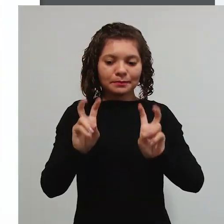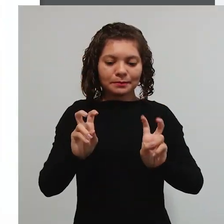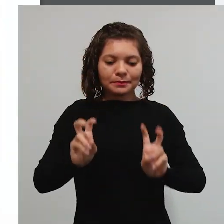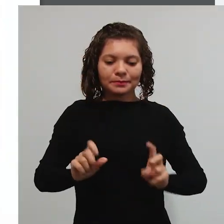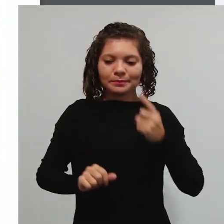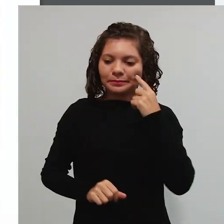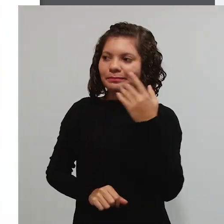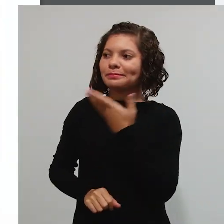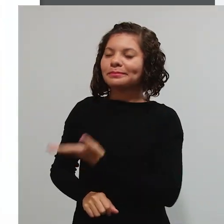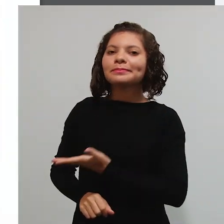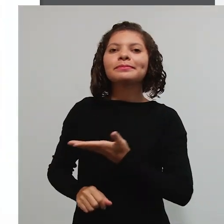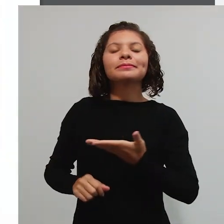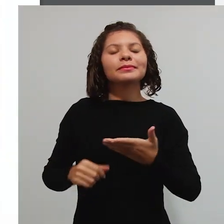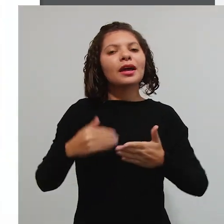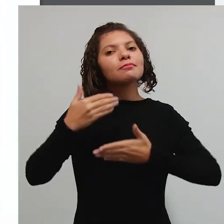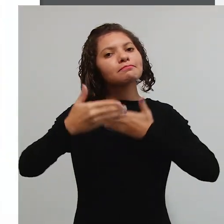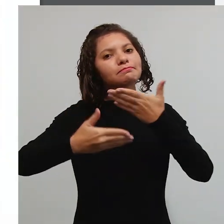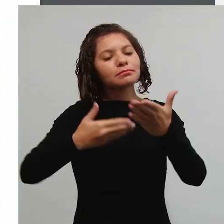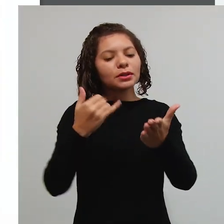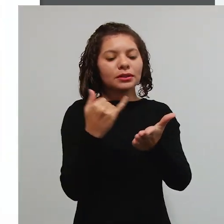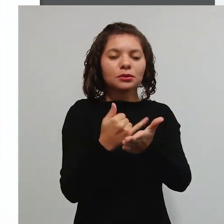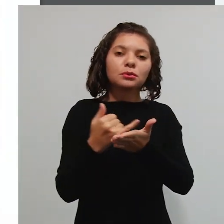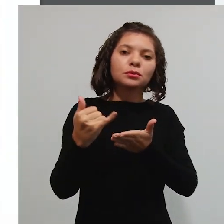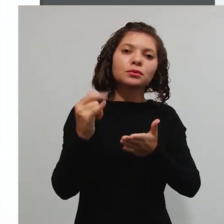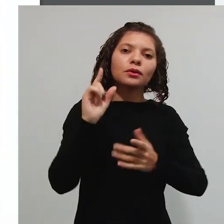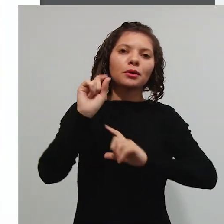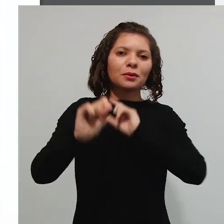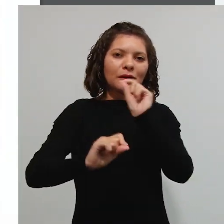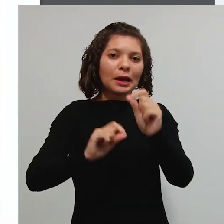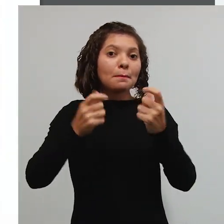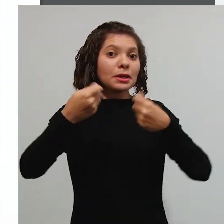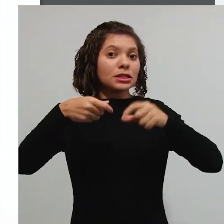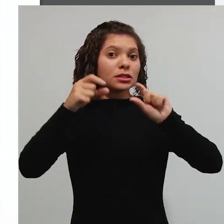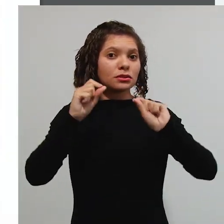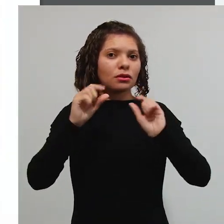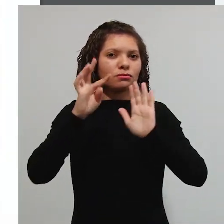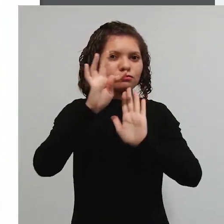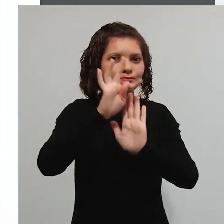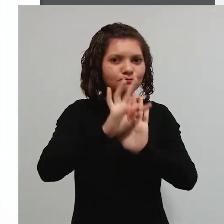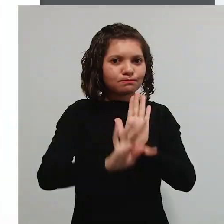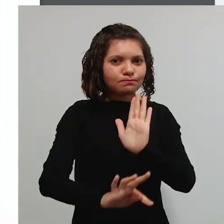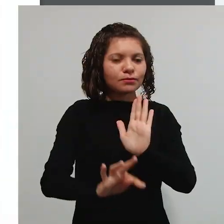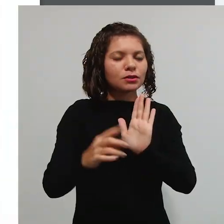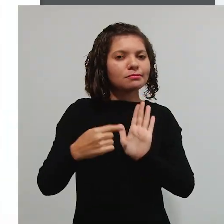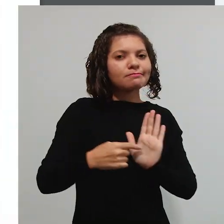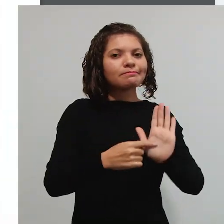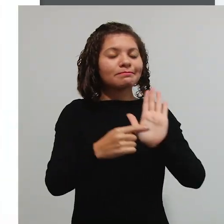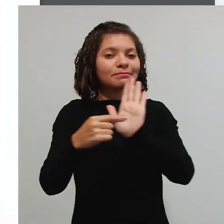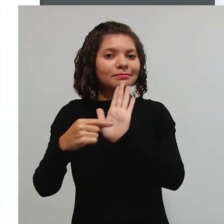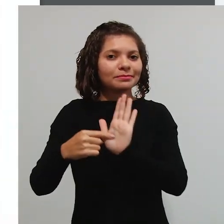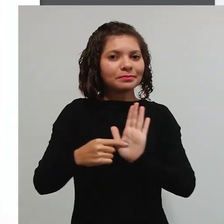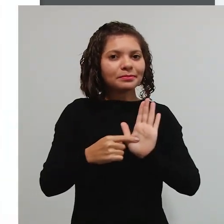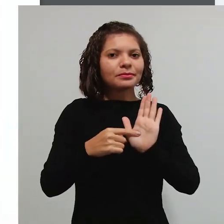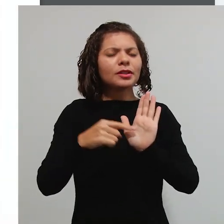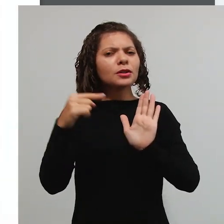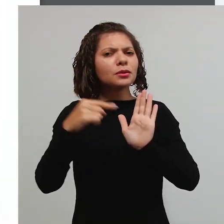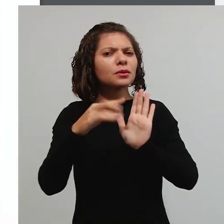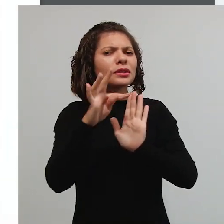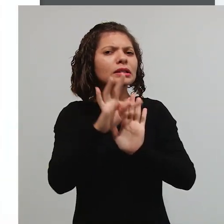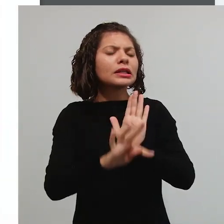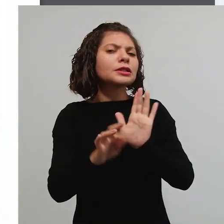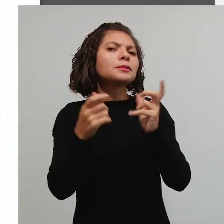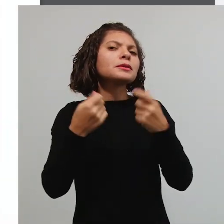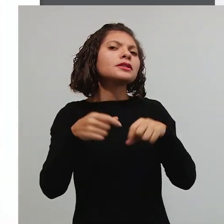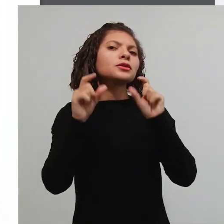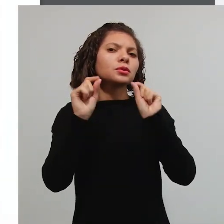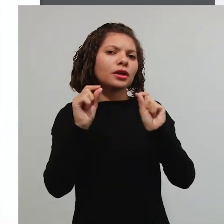Na introdução, você vai fazer o quê? Na introdução, você tem que fazer um texto de apresentação. Esse texto tem que